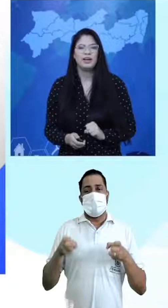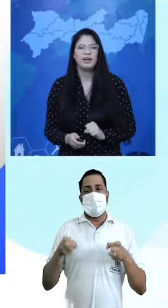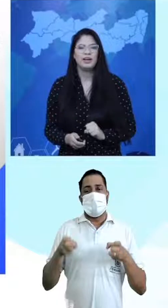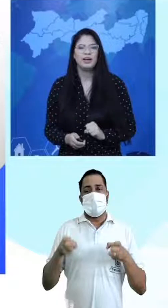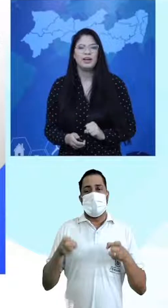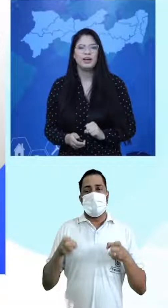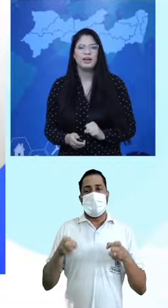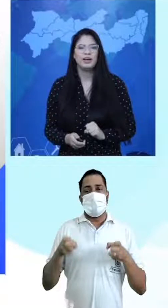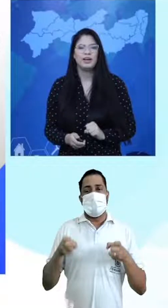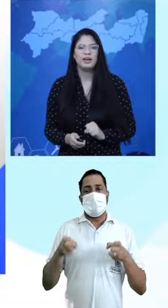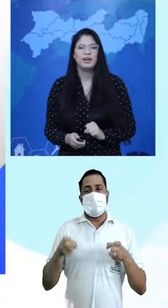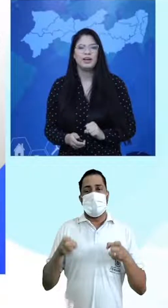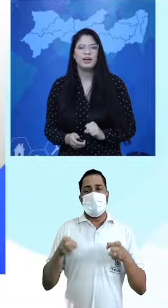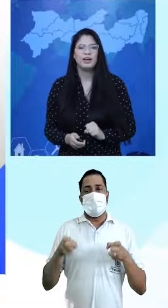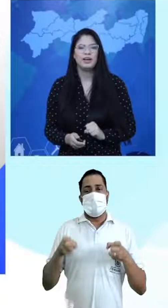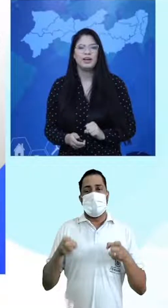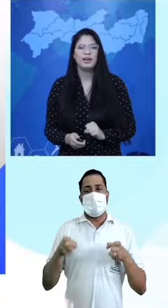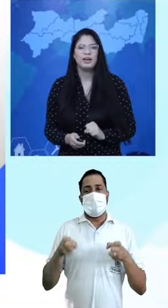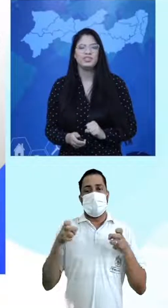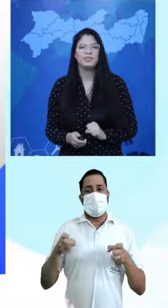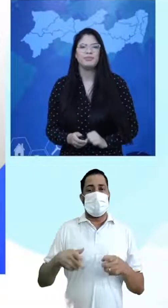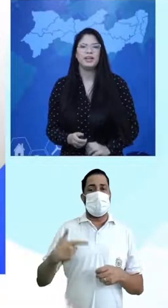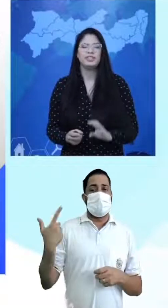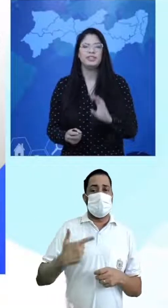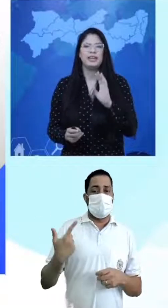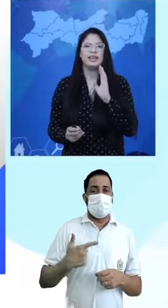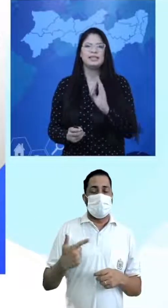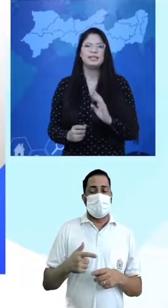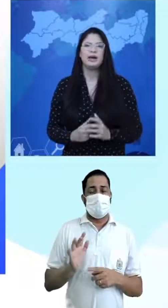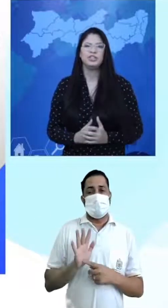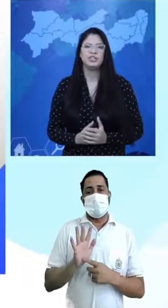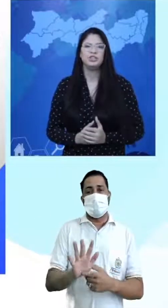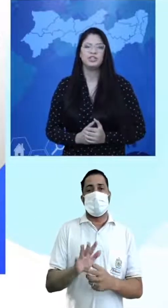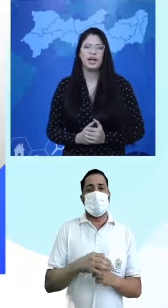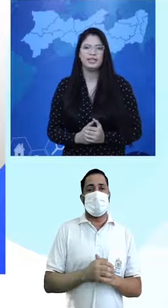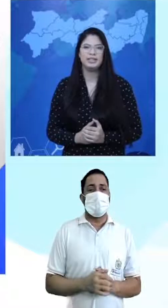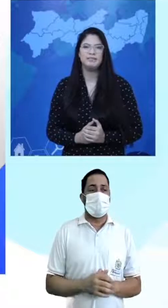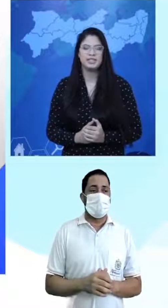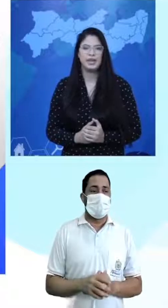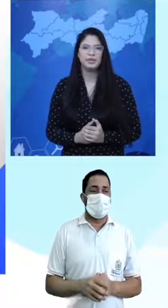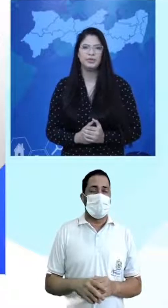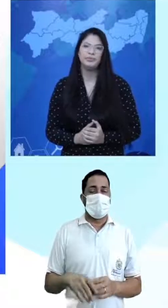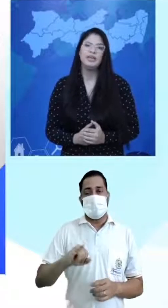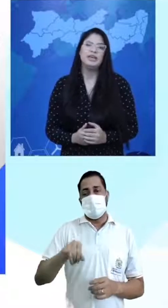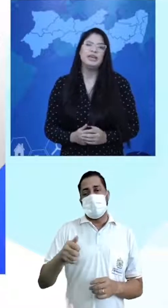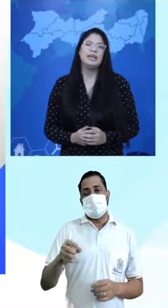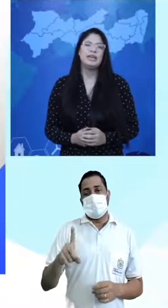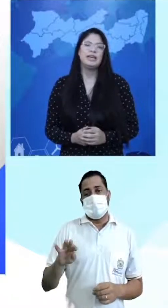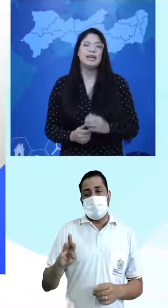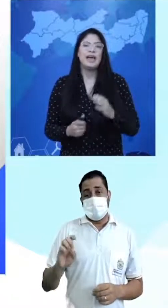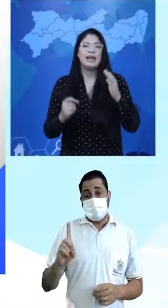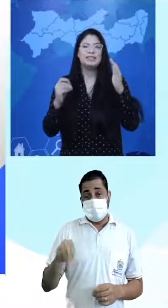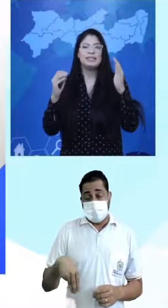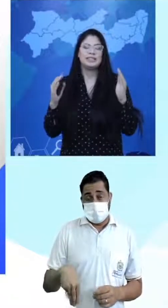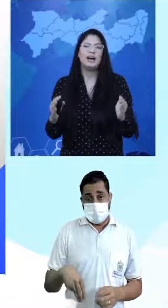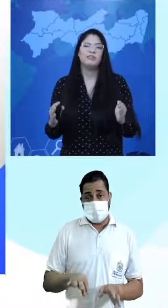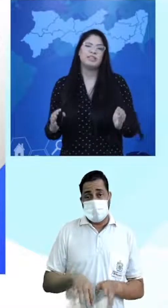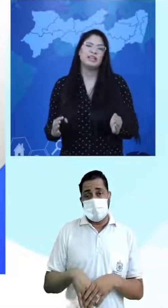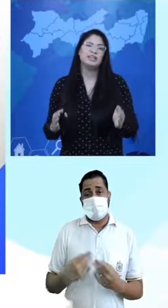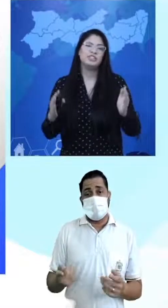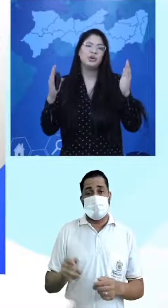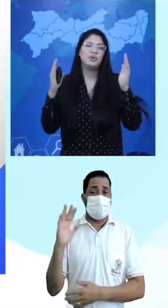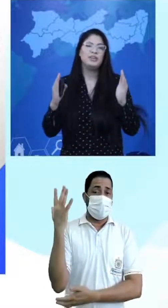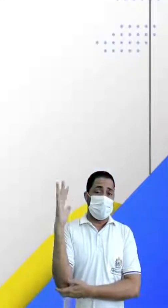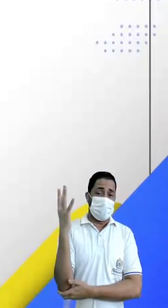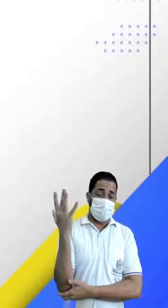árvores, do lado esquerdo, árvores. A gente tem essa imagem de um jardim, certo? E essas árvores,